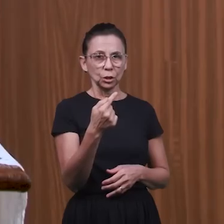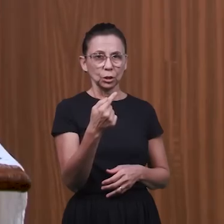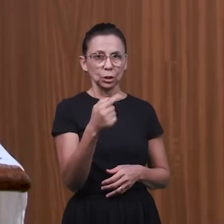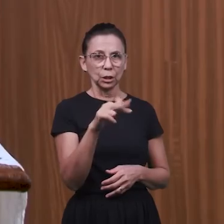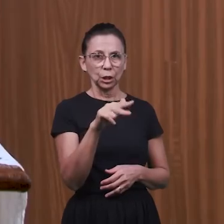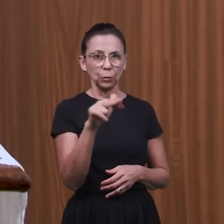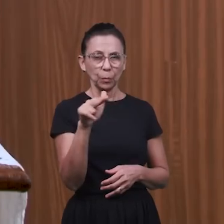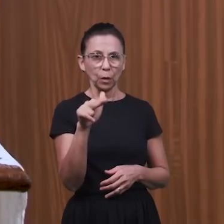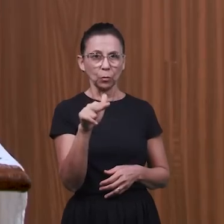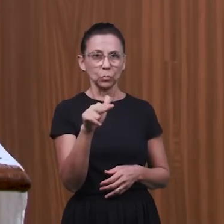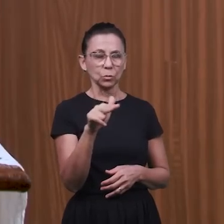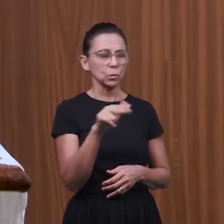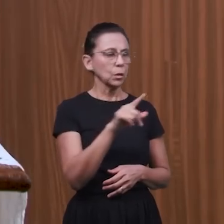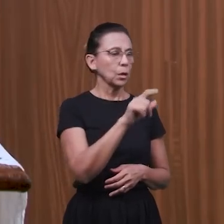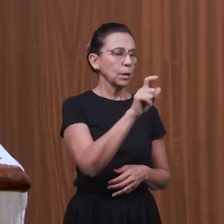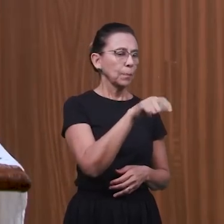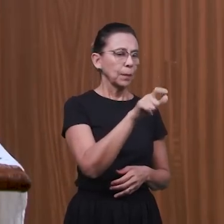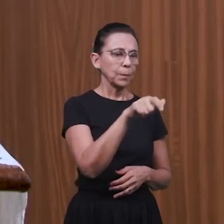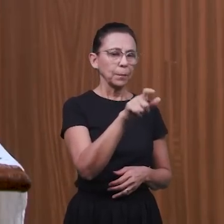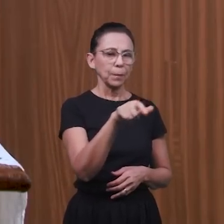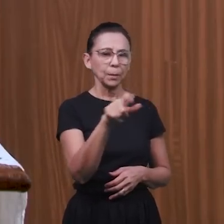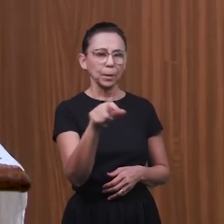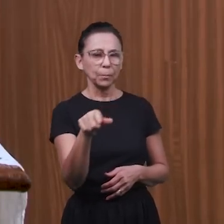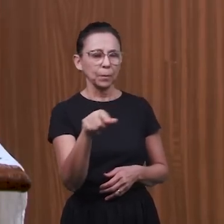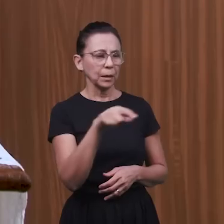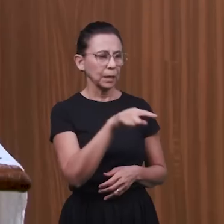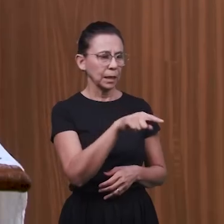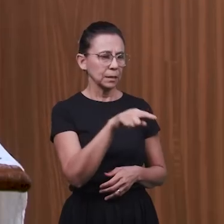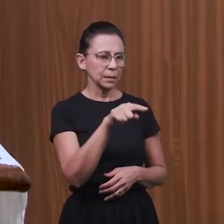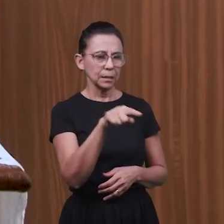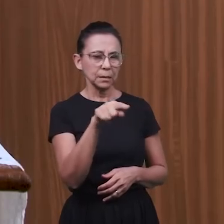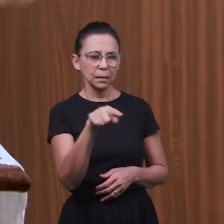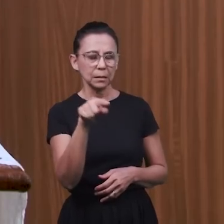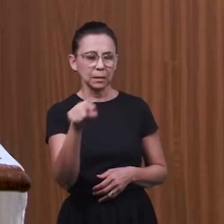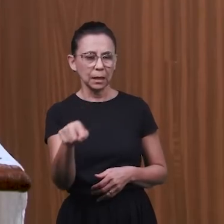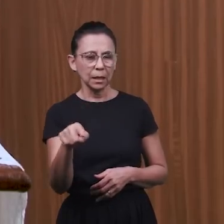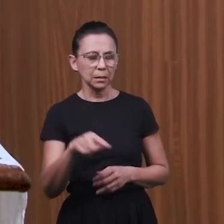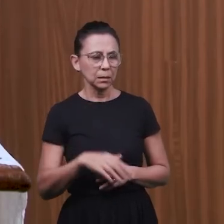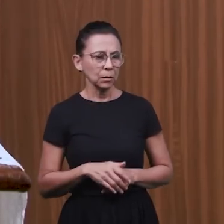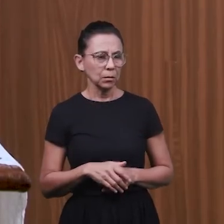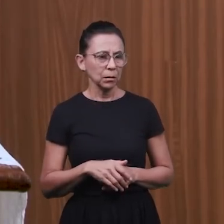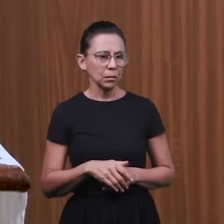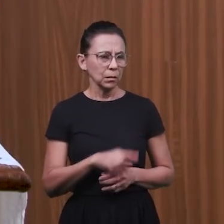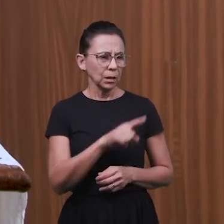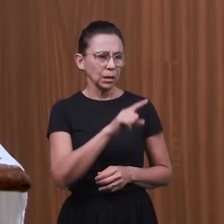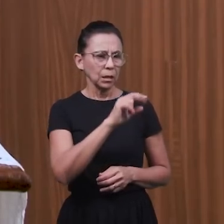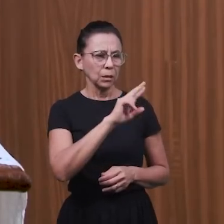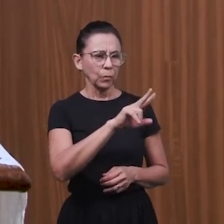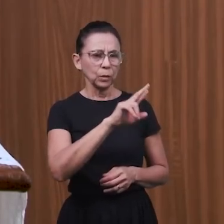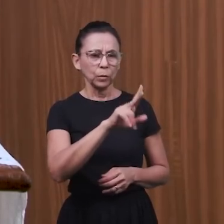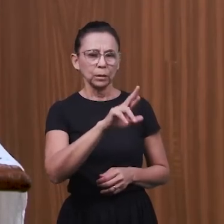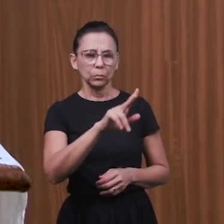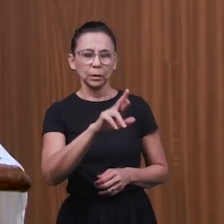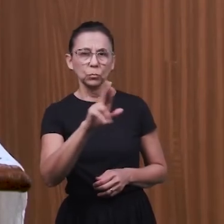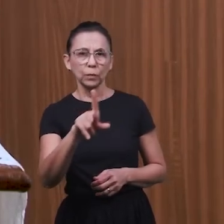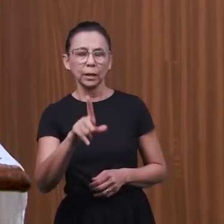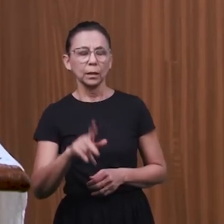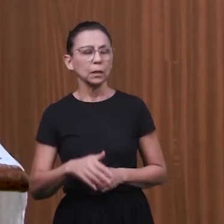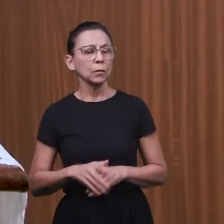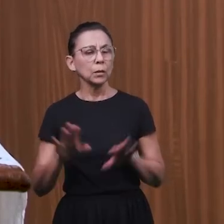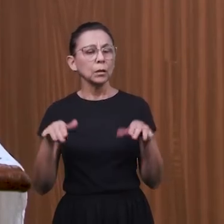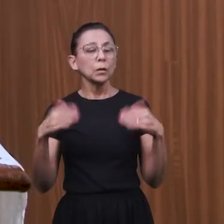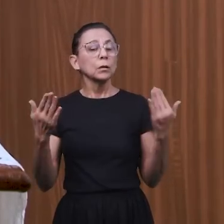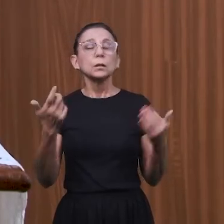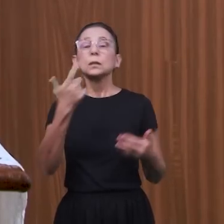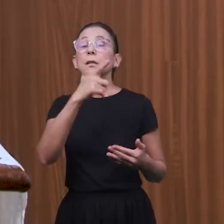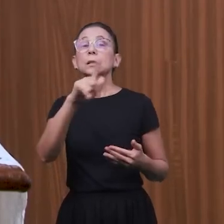pergunta. Acabaram-se os mancebos? Não, o menor está lá apacentando ovelhas. Jesus é este que apacenta as ovelhas,